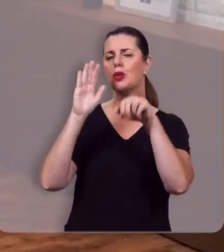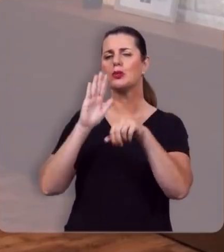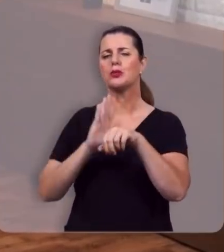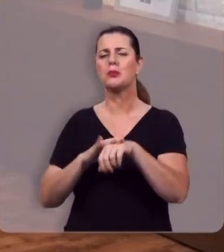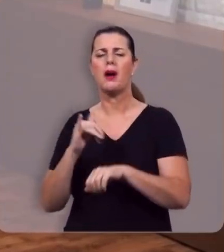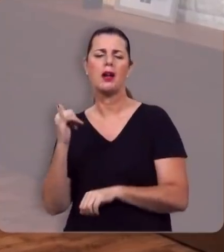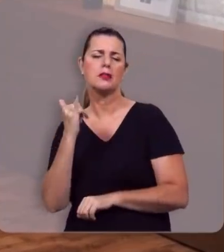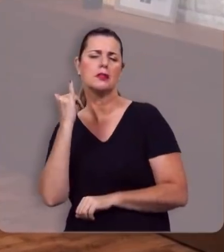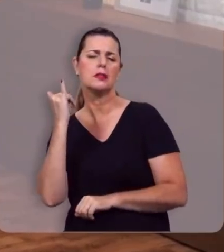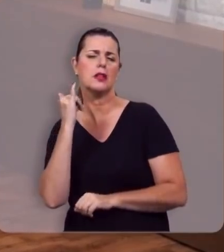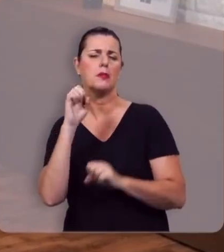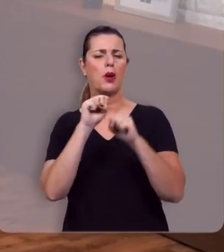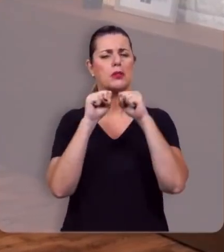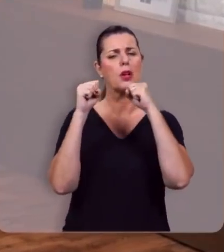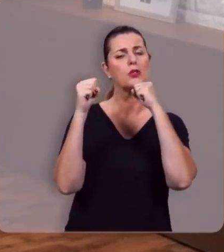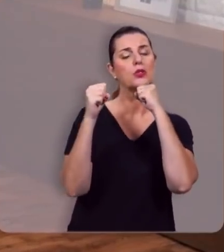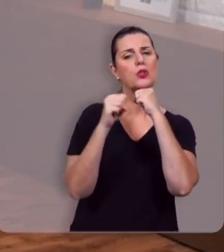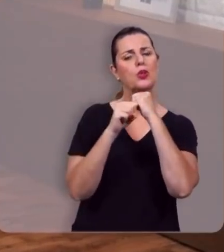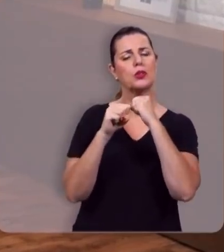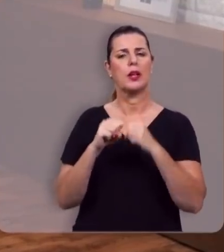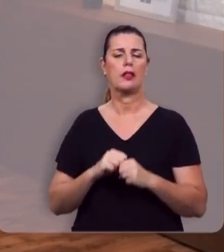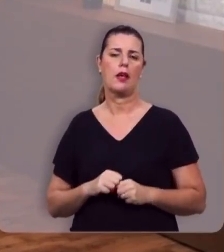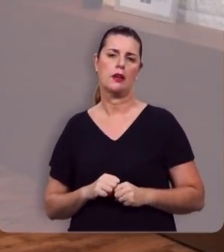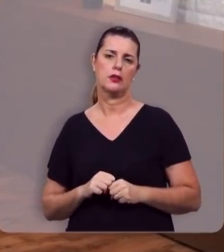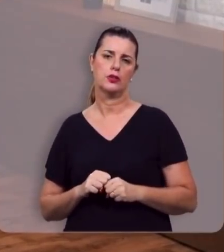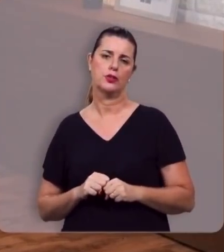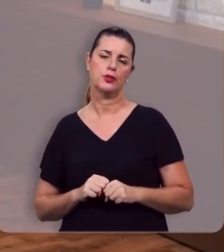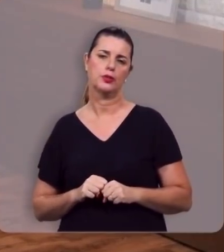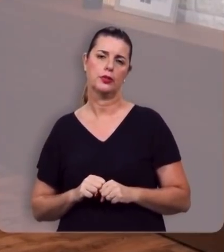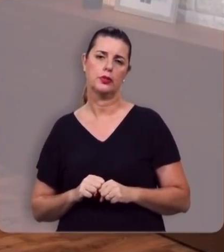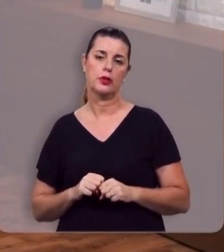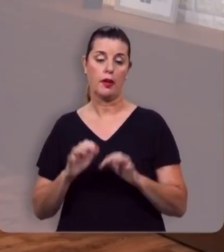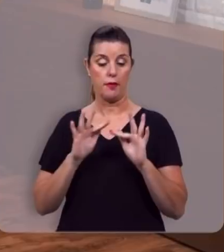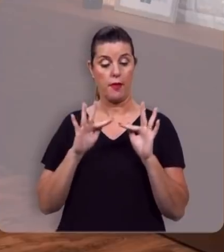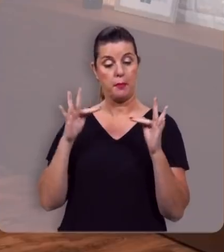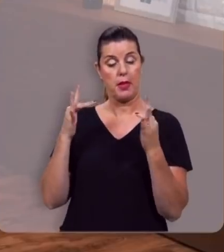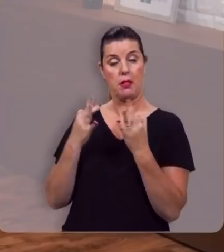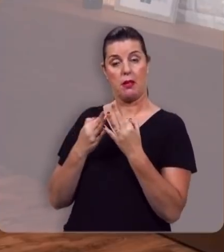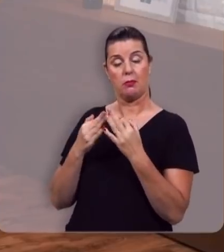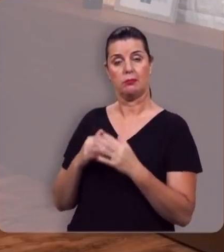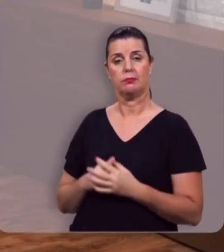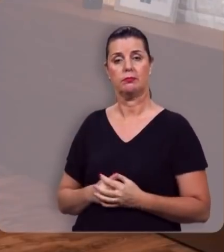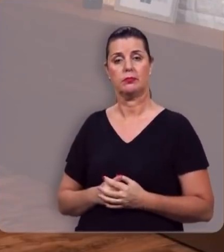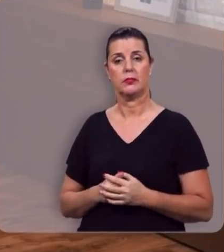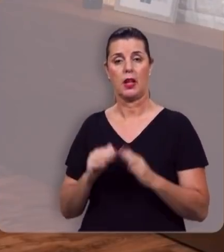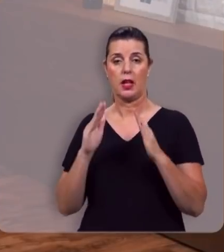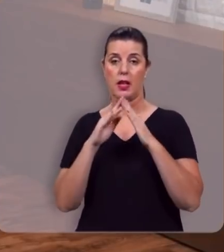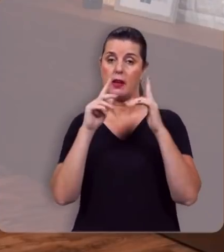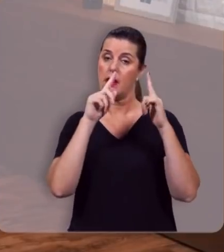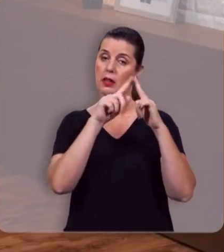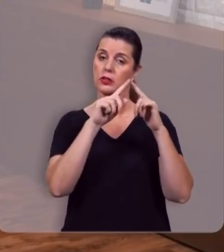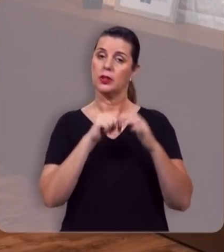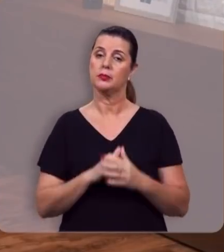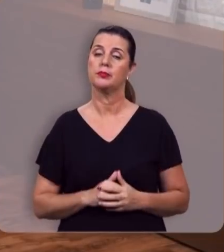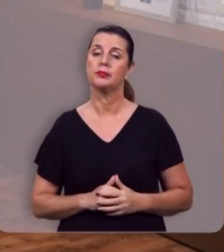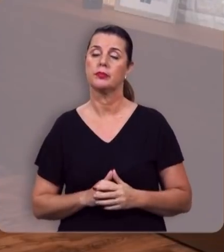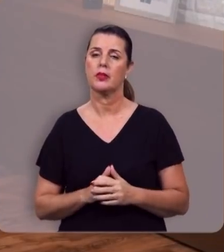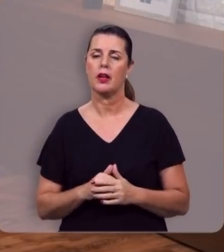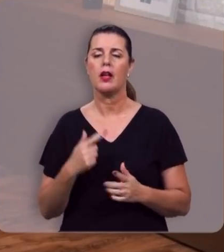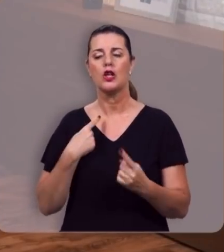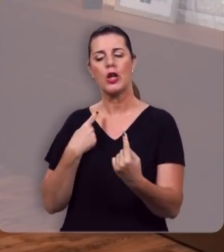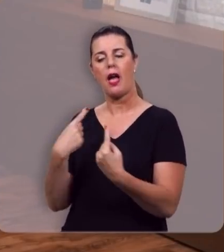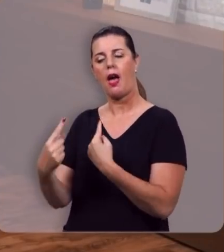mais relevantes da sociedade, da família, da igreja, que